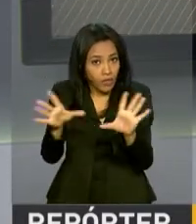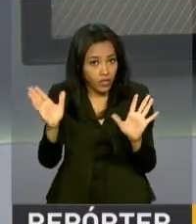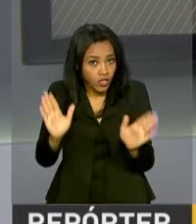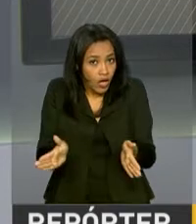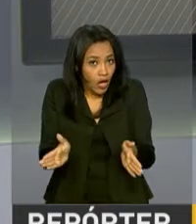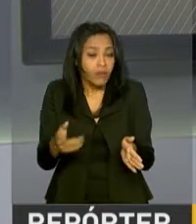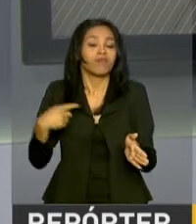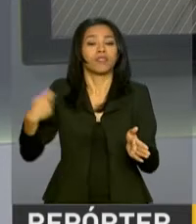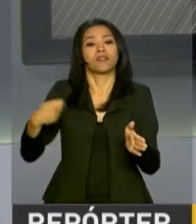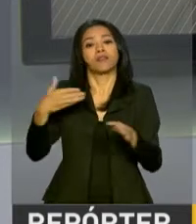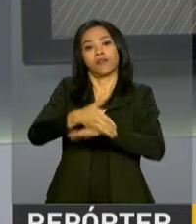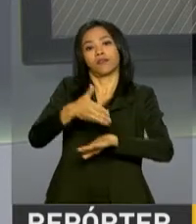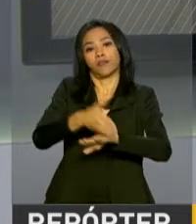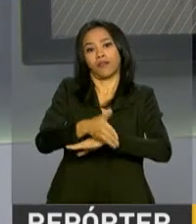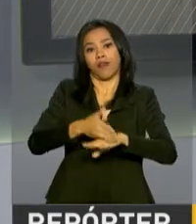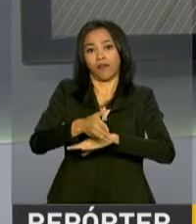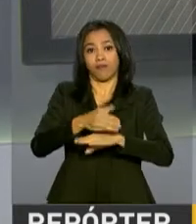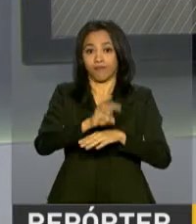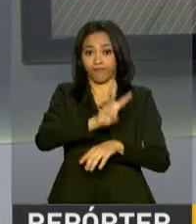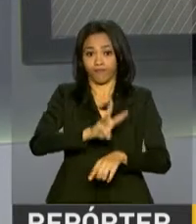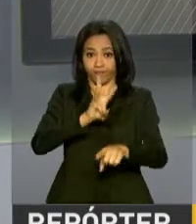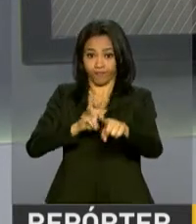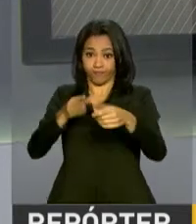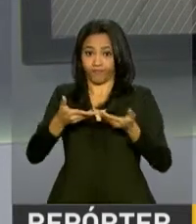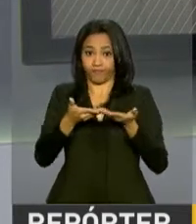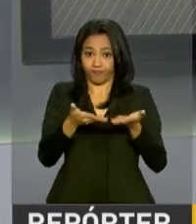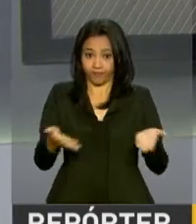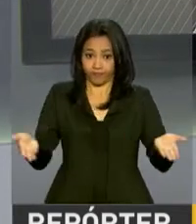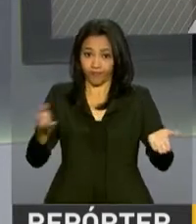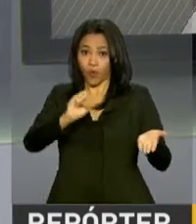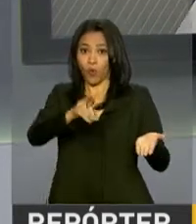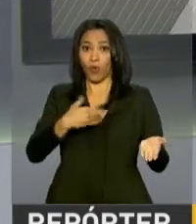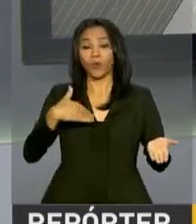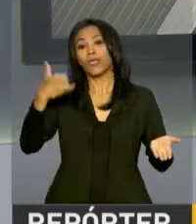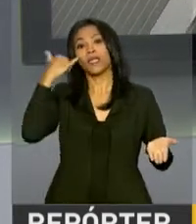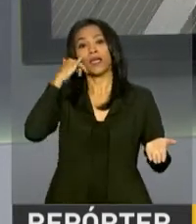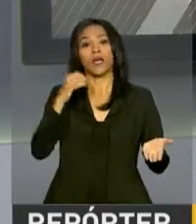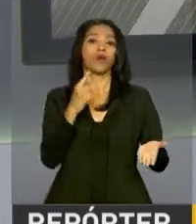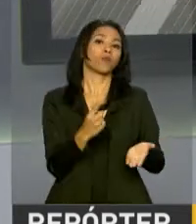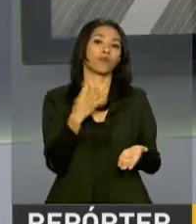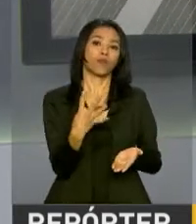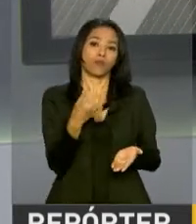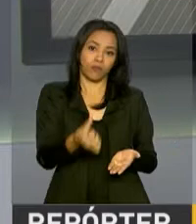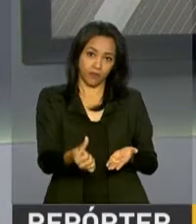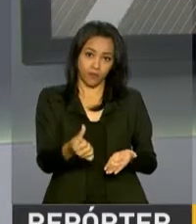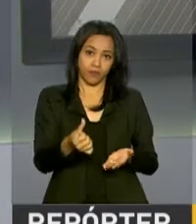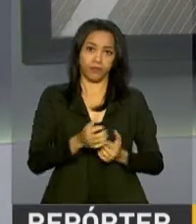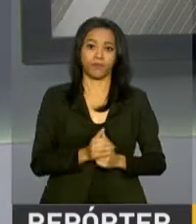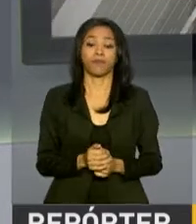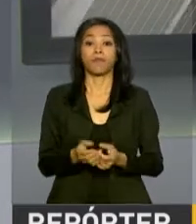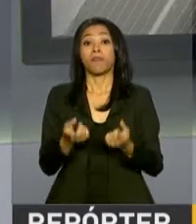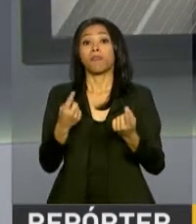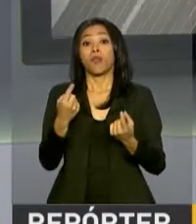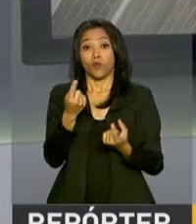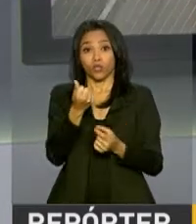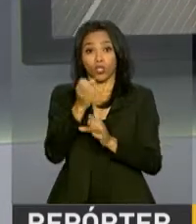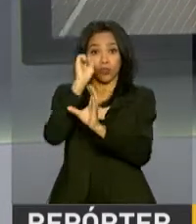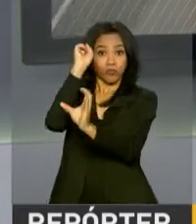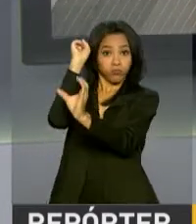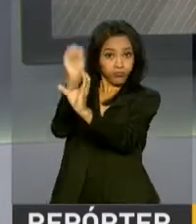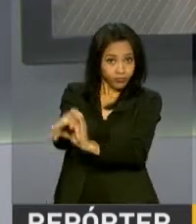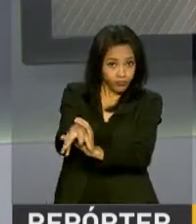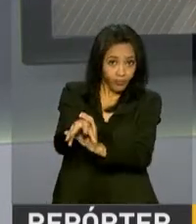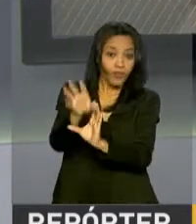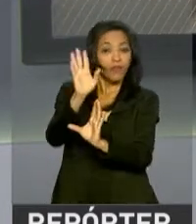deve acessar a página da receita na internet ou ligar para o receitafone no número 146 o depósito das